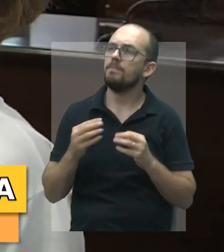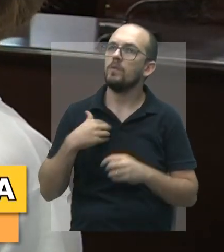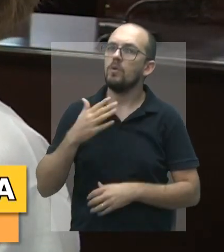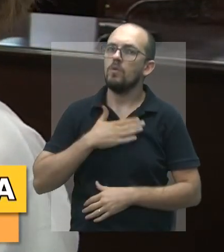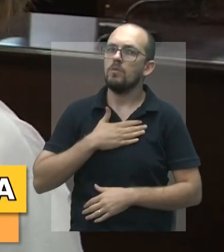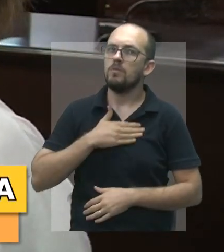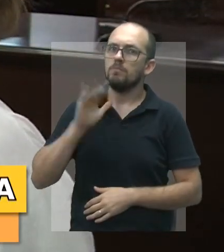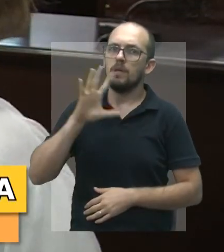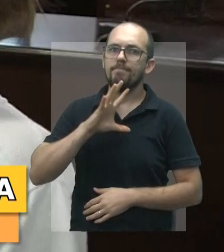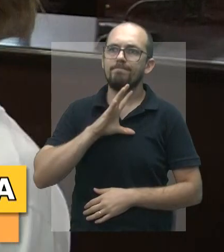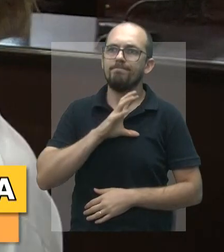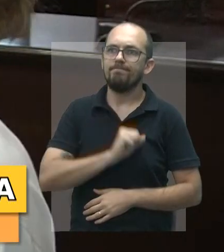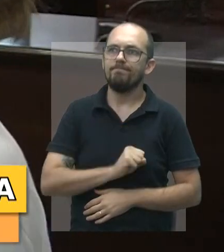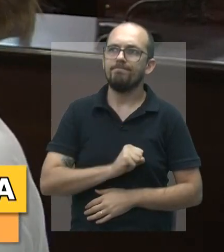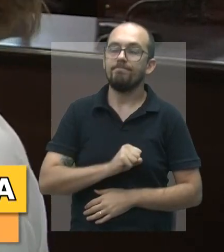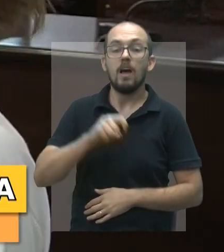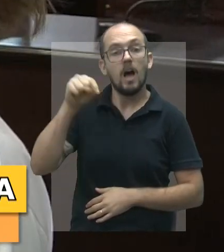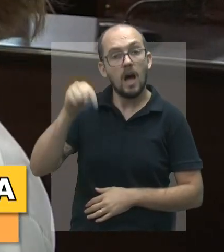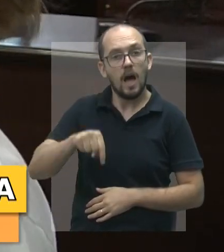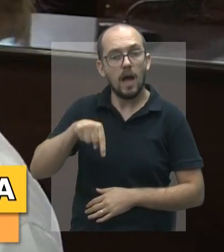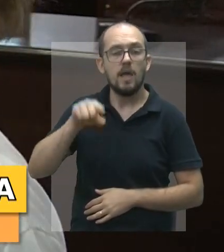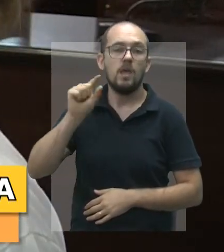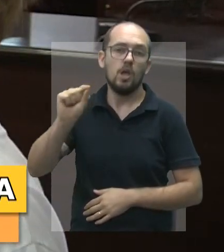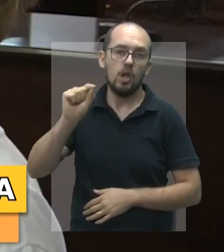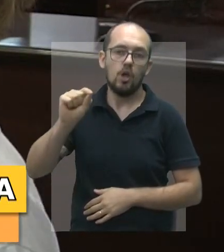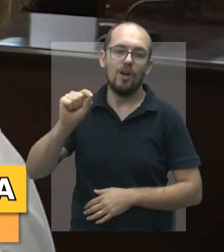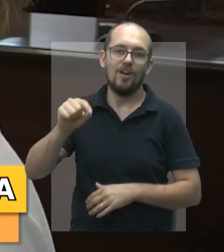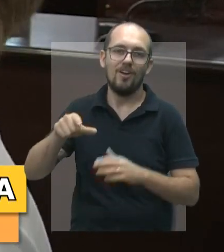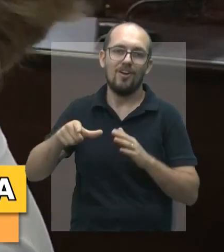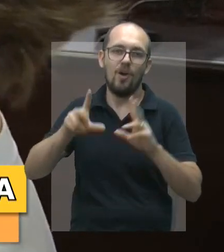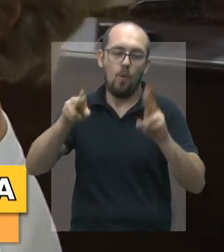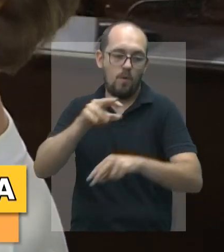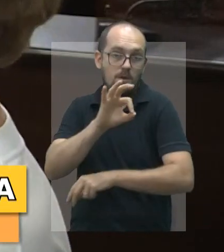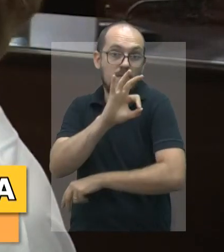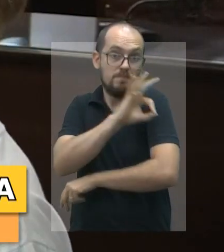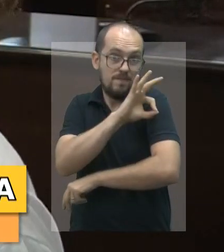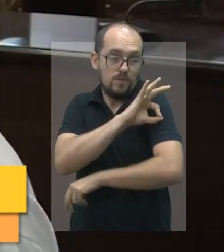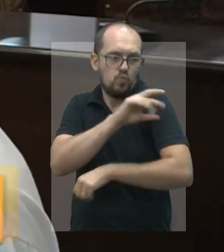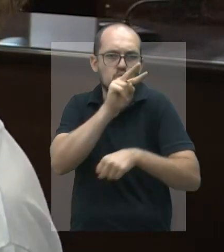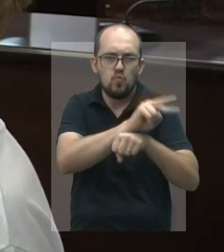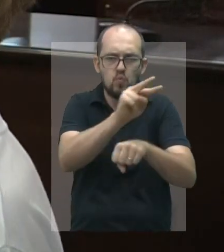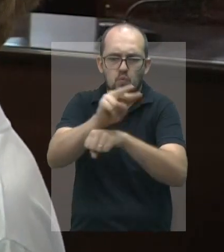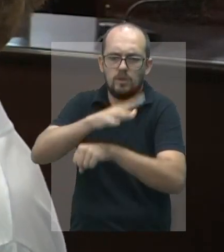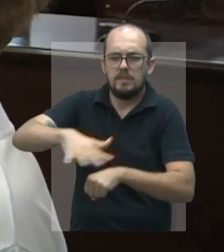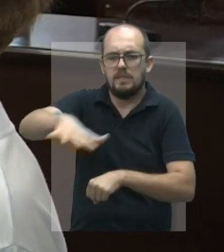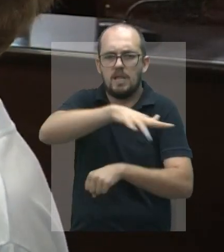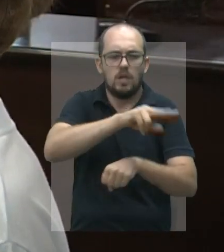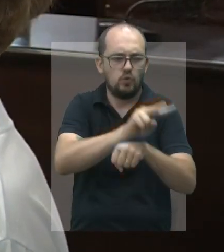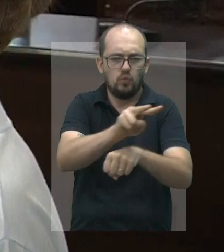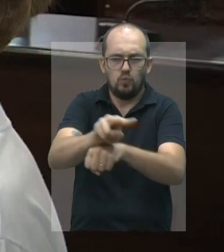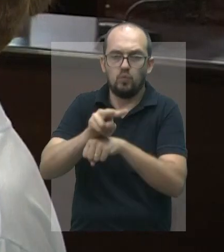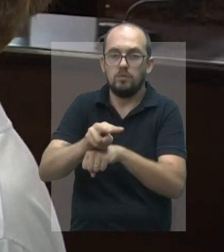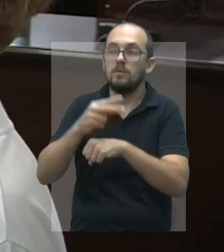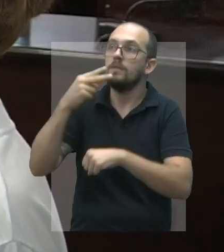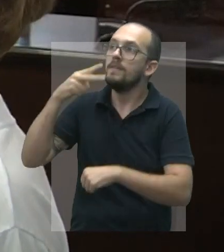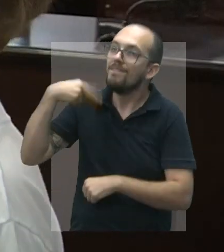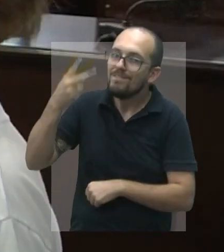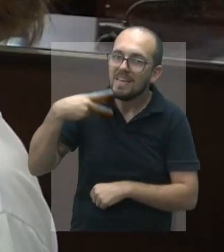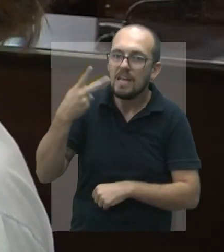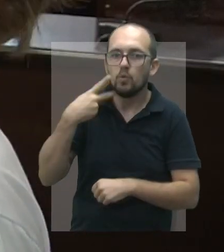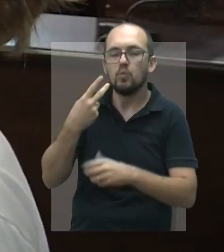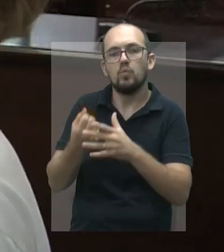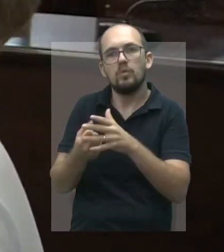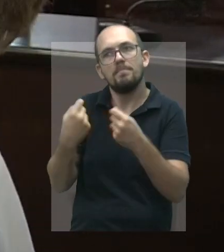que, assim, aqui, como o prefeito ele cuida de toda a cidade, os vereadores, eles